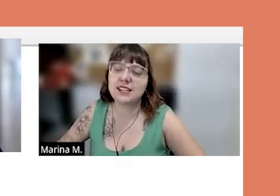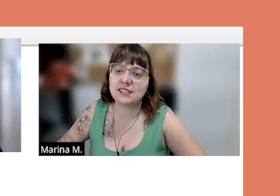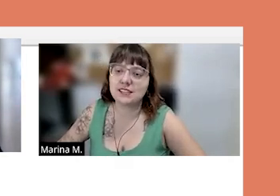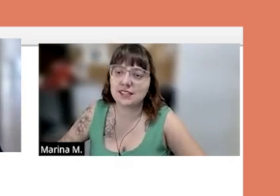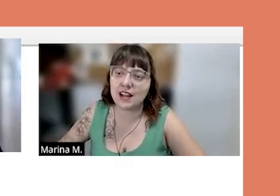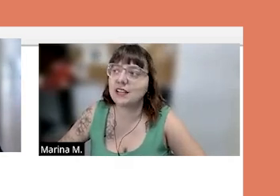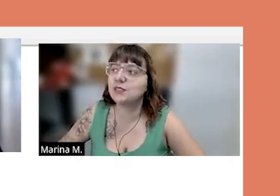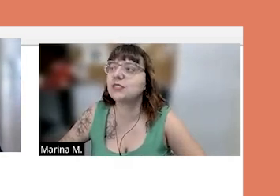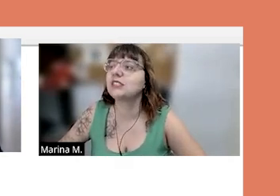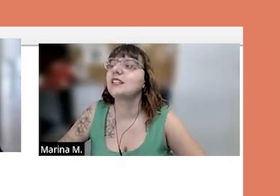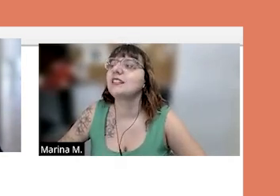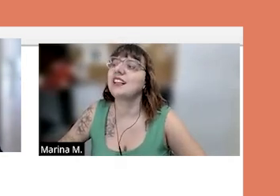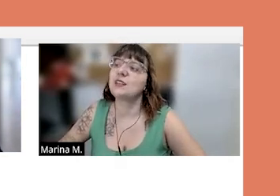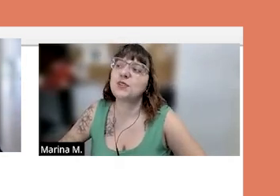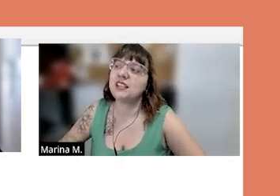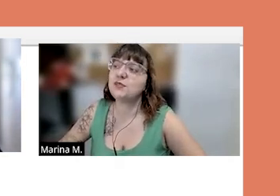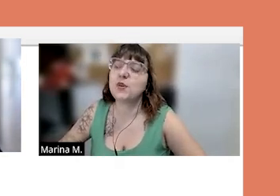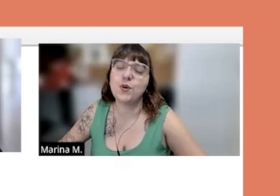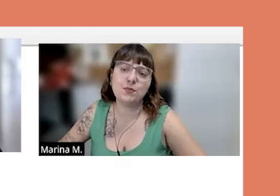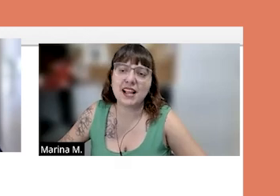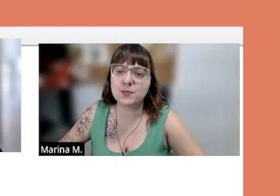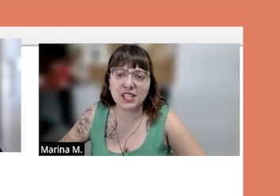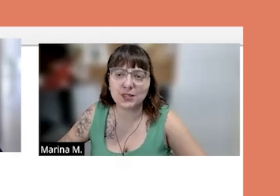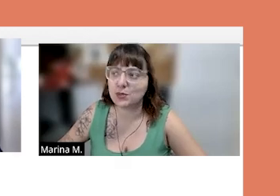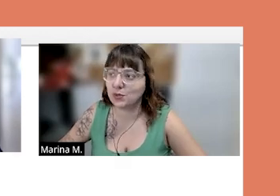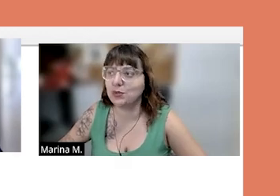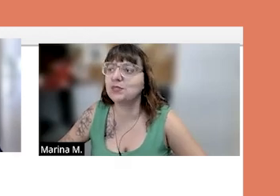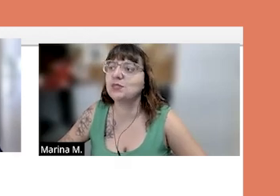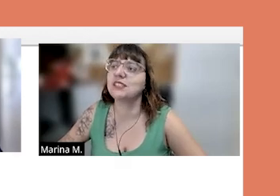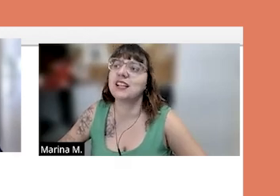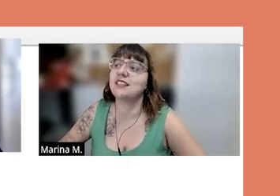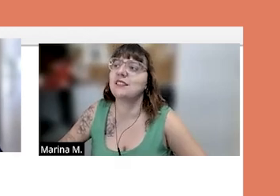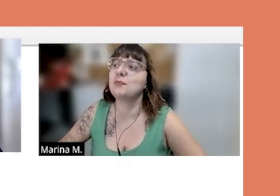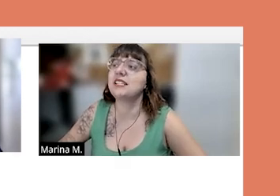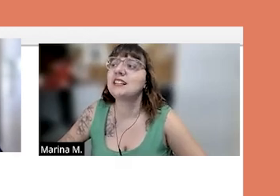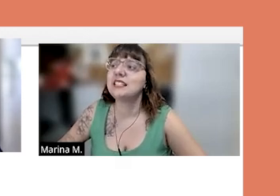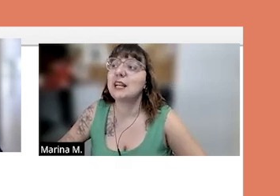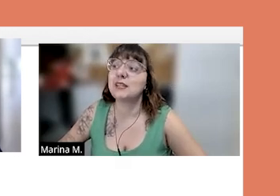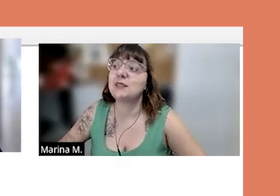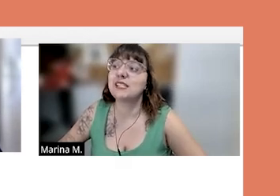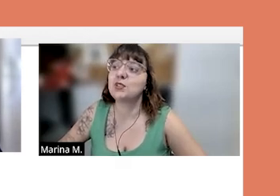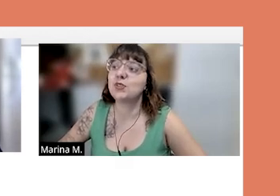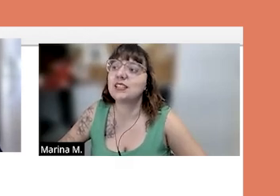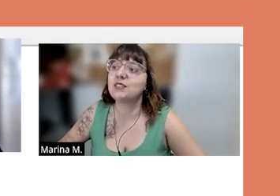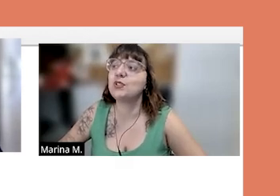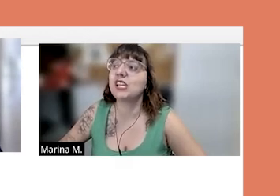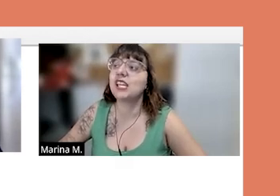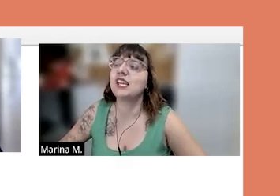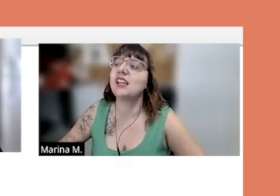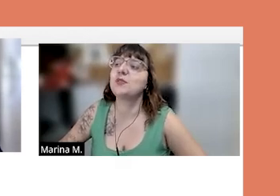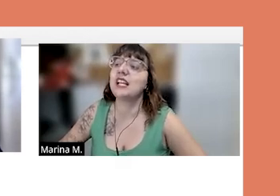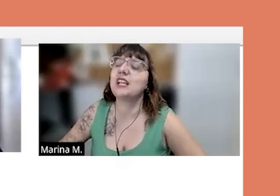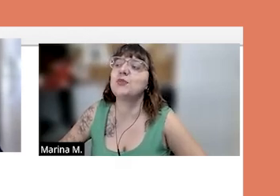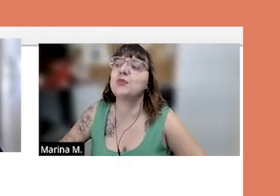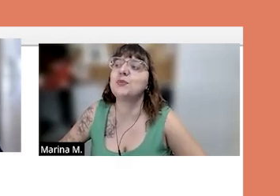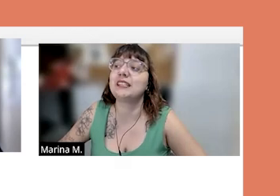Eu posso mudar esses intervalos, tá? Até porque não ficou o mais bonito de todos, né? Mas dá para ter bastante noção de que